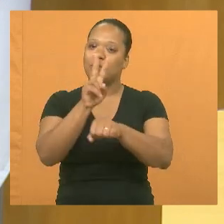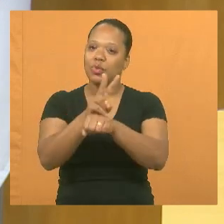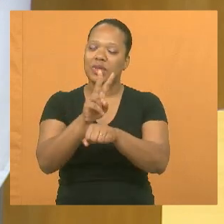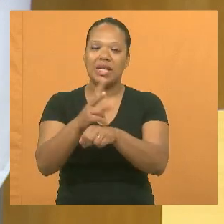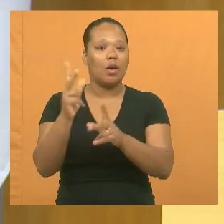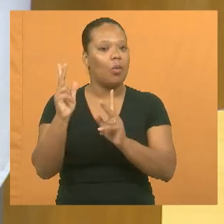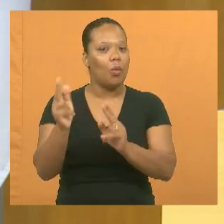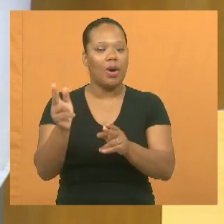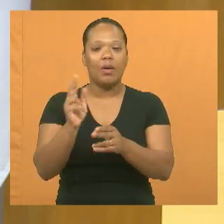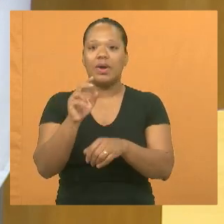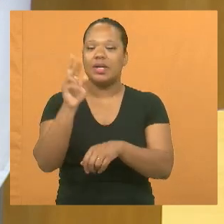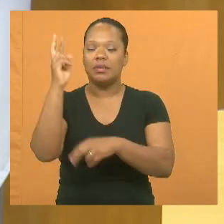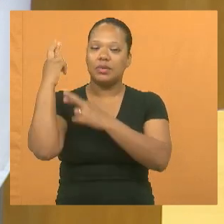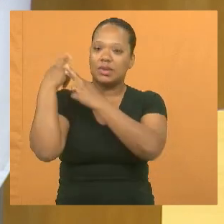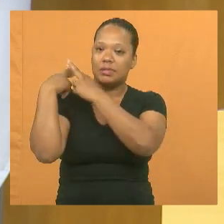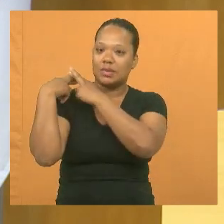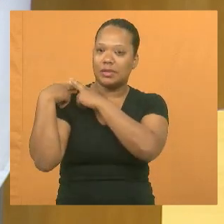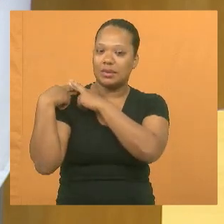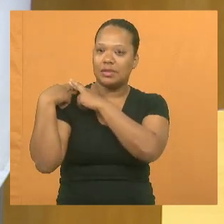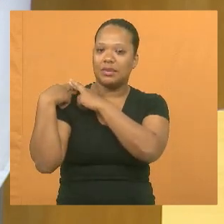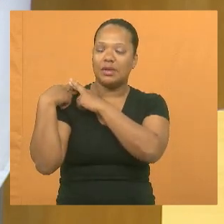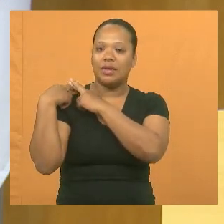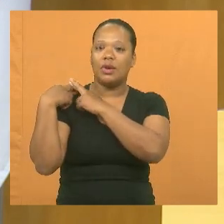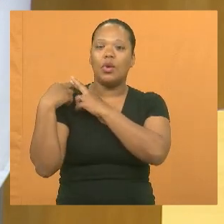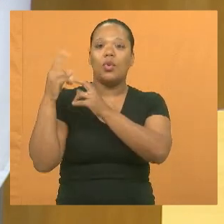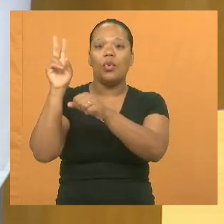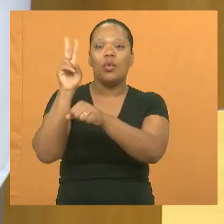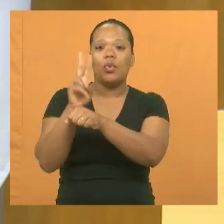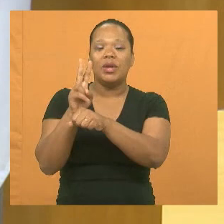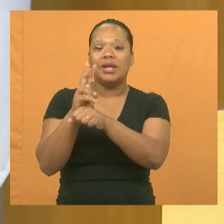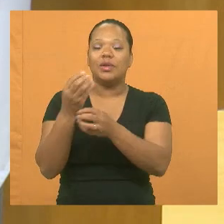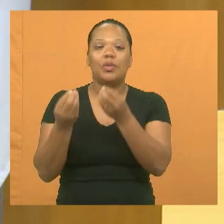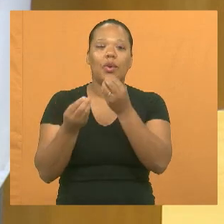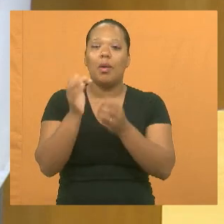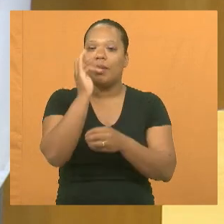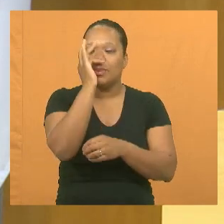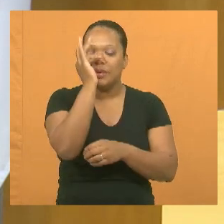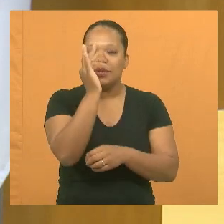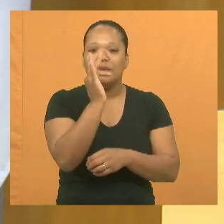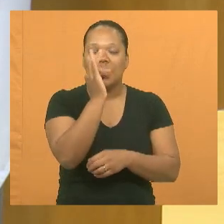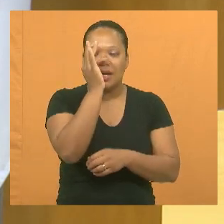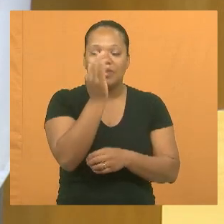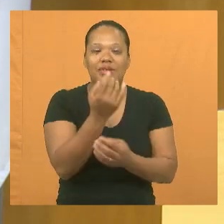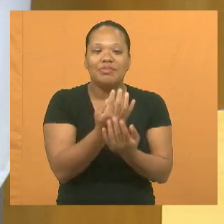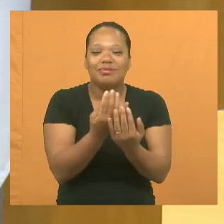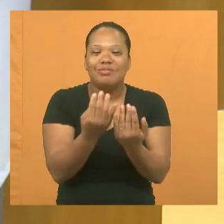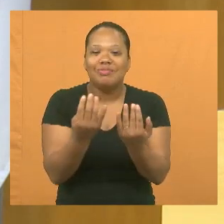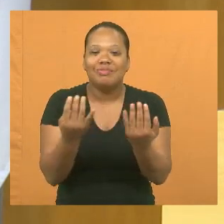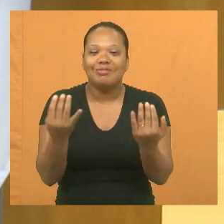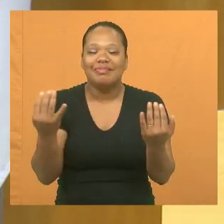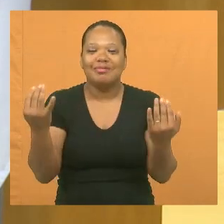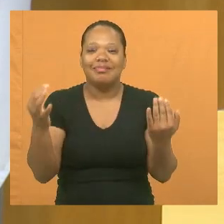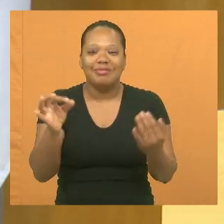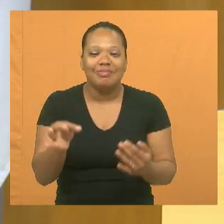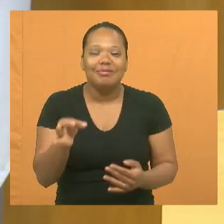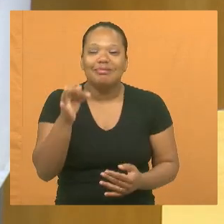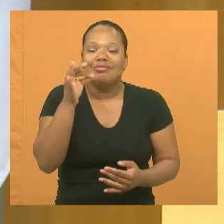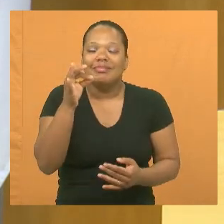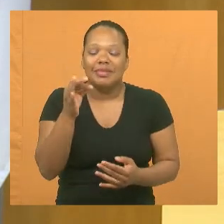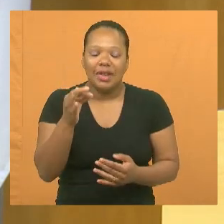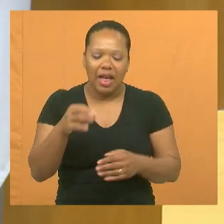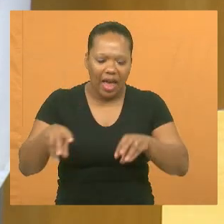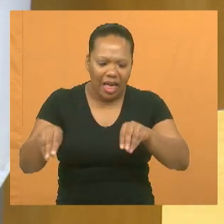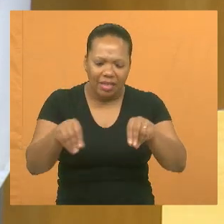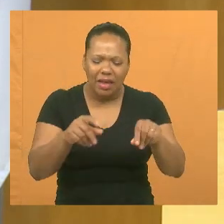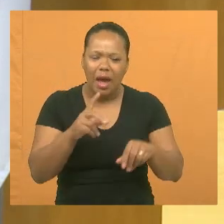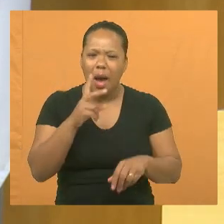responsabilidade de saber que vocês estão cuidando de um jardim. E muitas vezes vocês sabem que a terra está muito